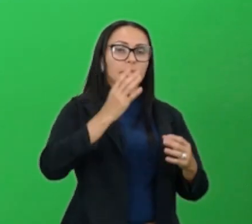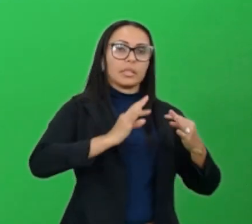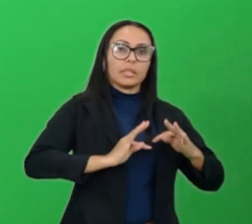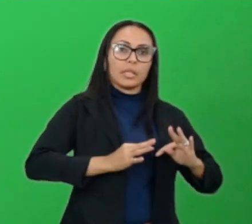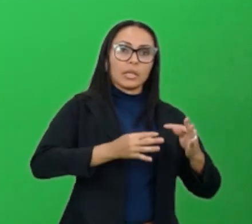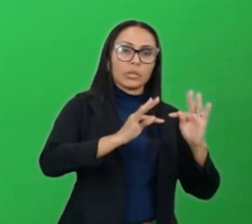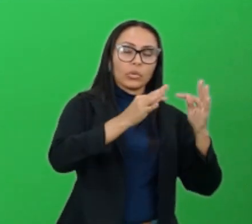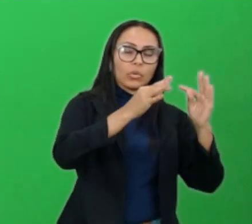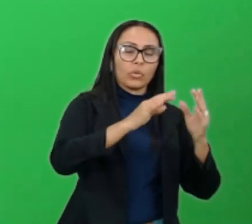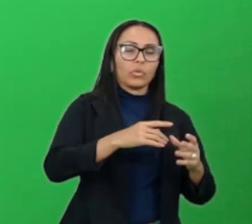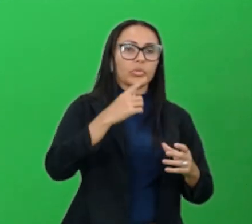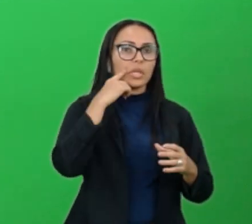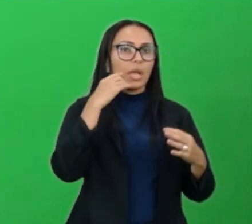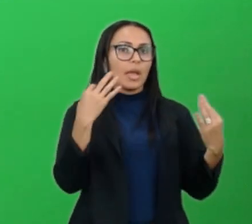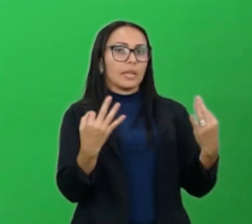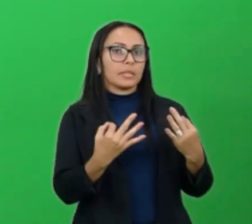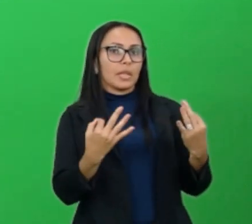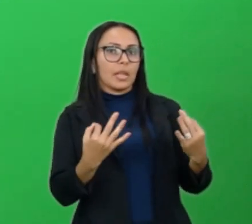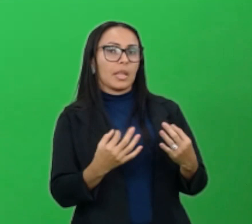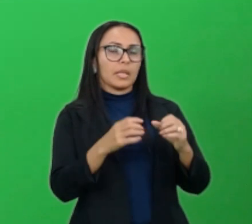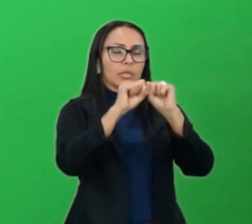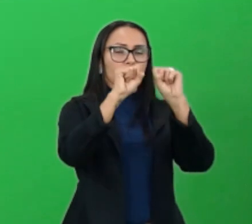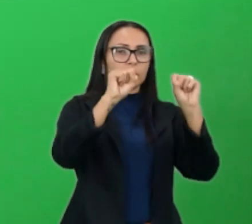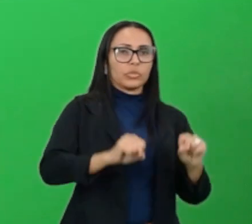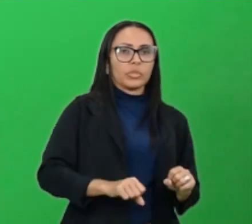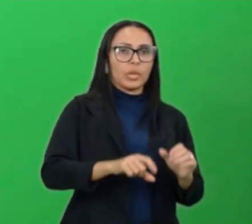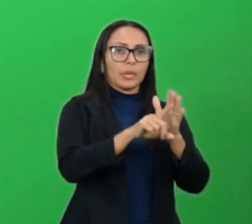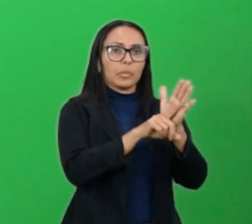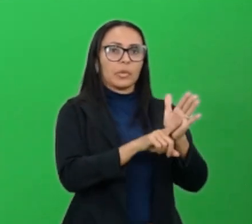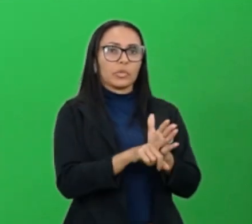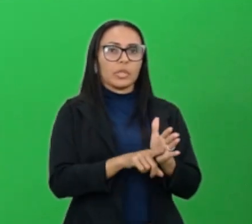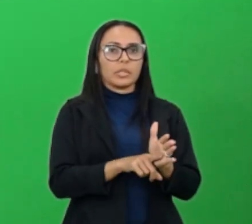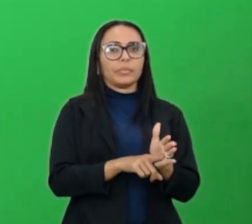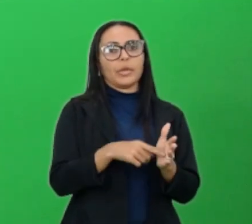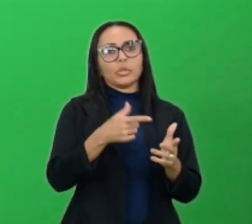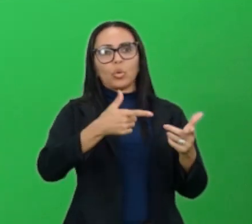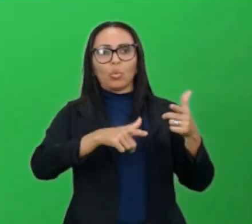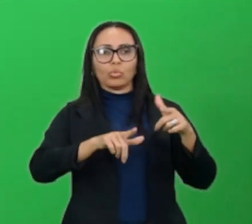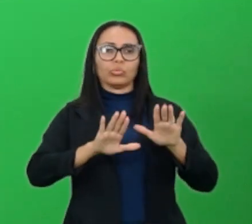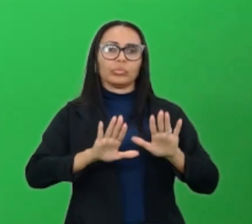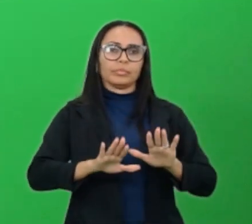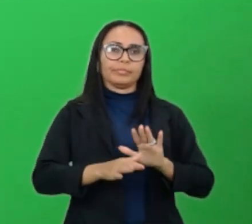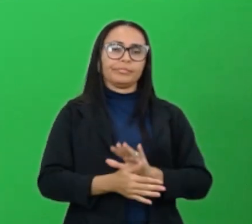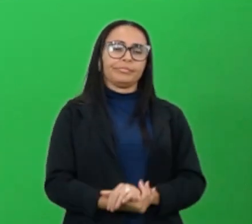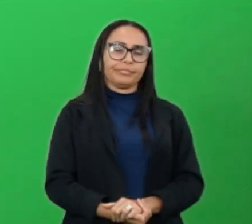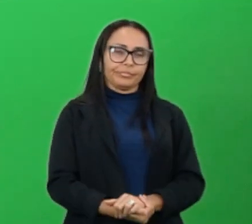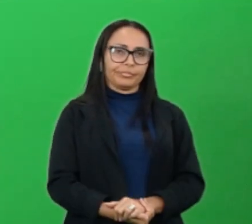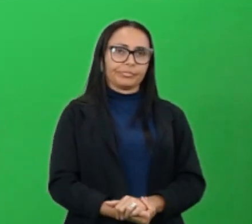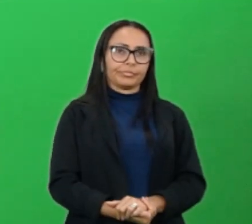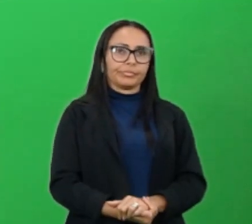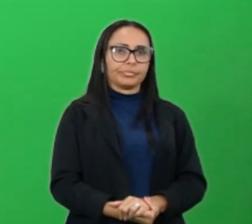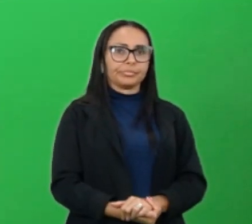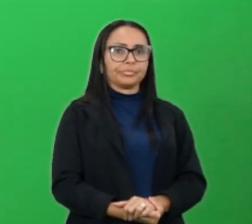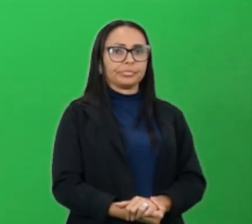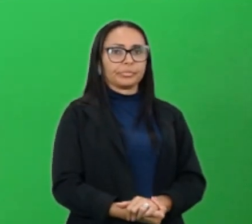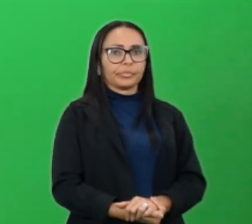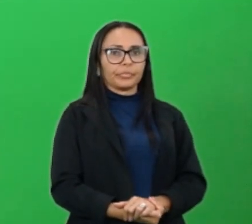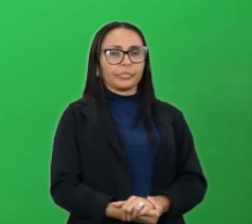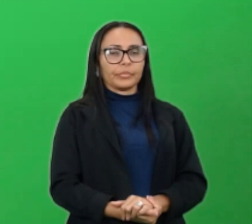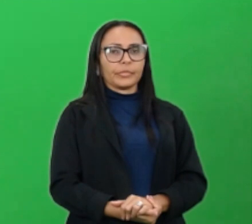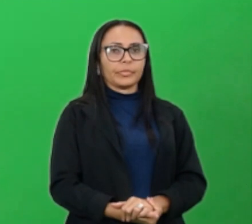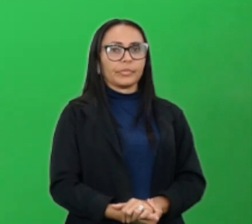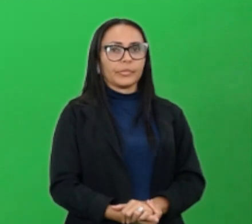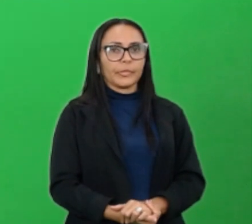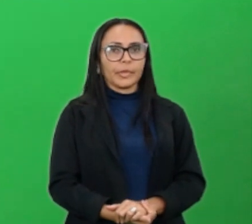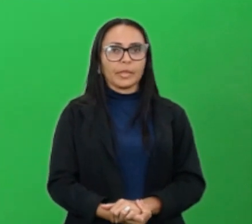sistema de pesquisa, entre outras. Tá? Vou me limitar a mencionar algumas, justamente para a gente ganhar um pouco de dinamismo aqui